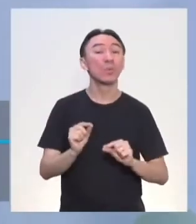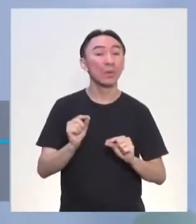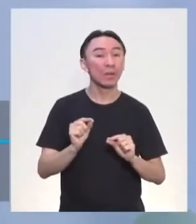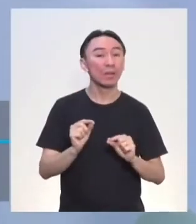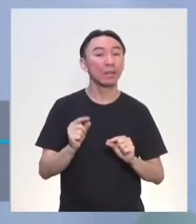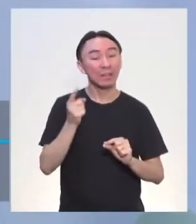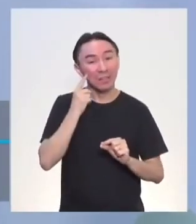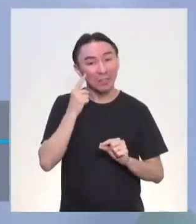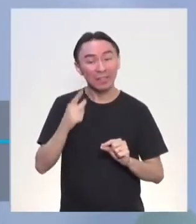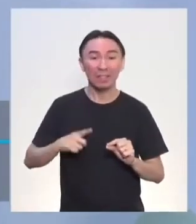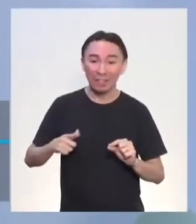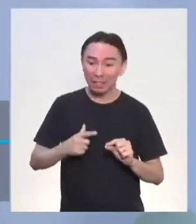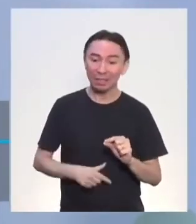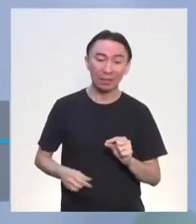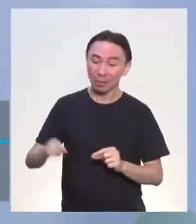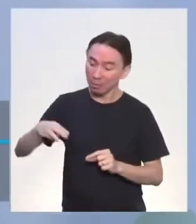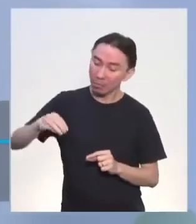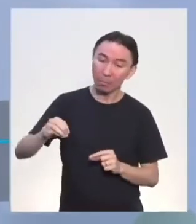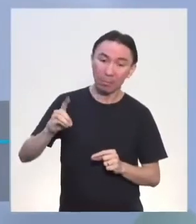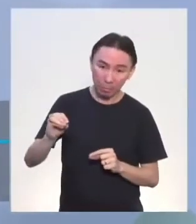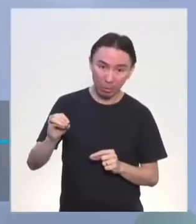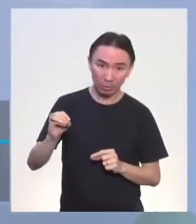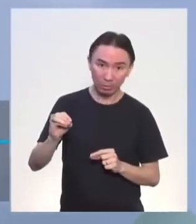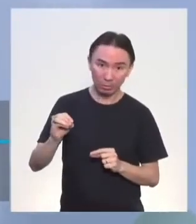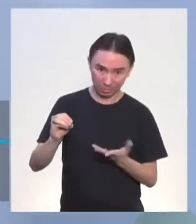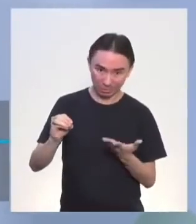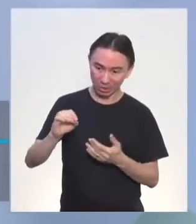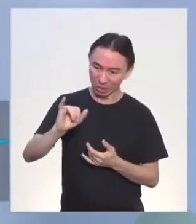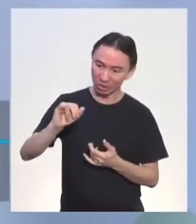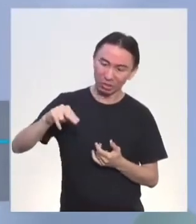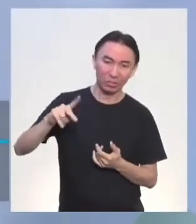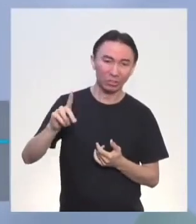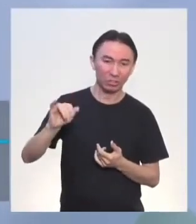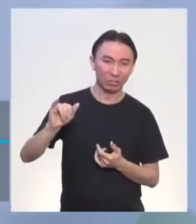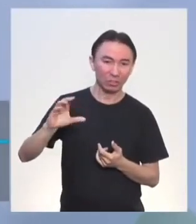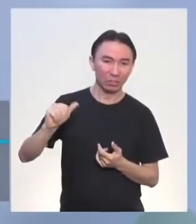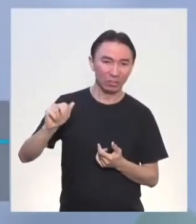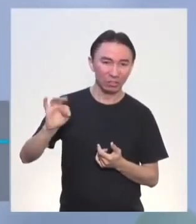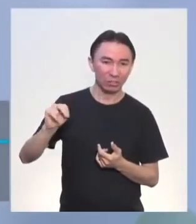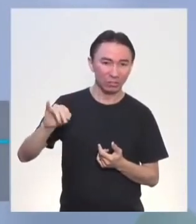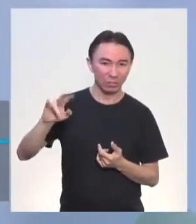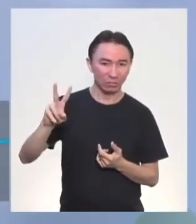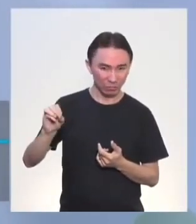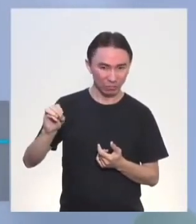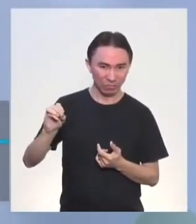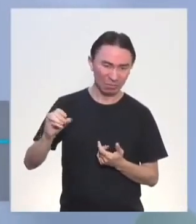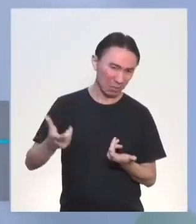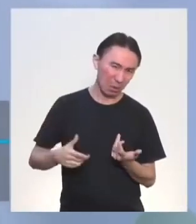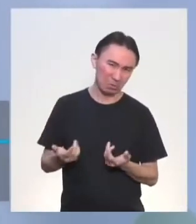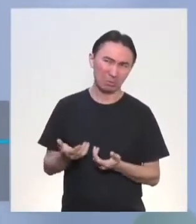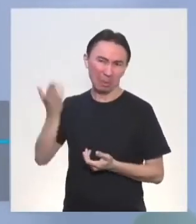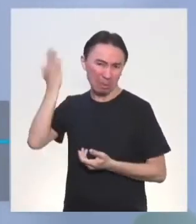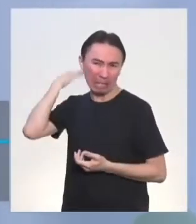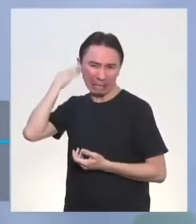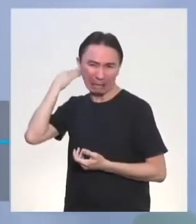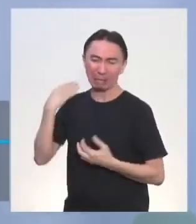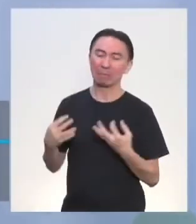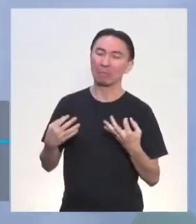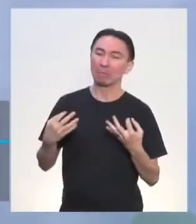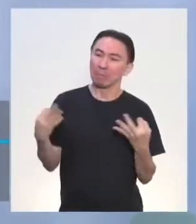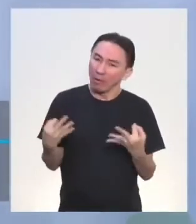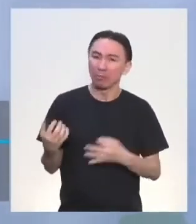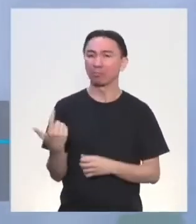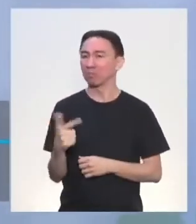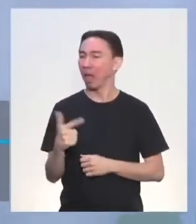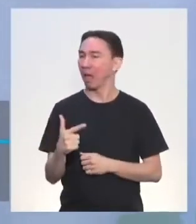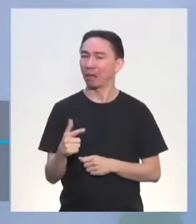direcionando para o modo indicativo. Tá? Não que a gente não utilize aí o pretérito imperfeito, às vezes,